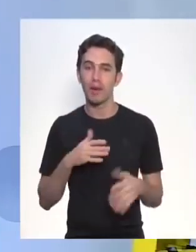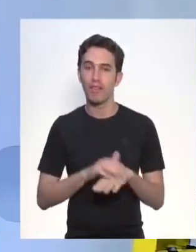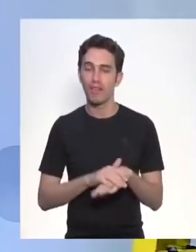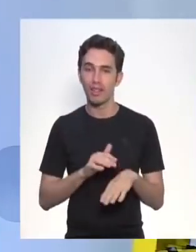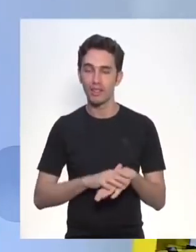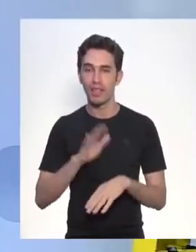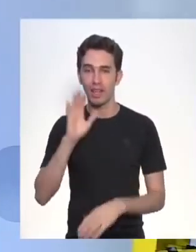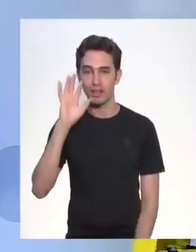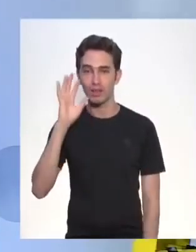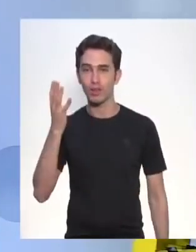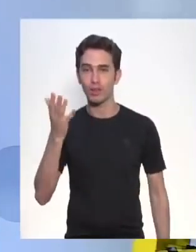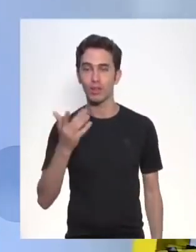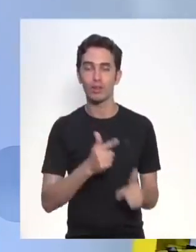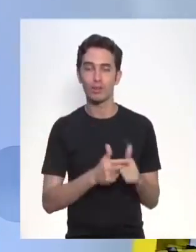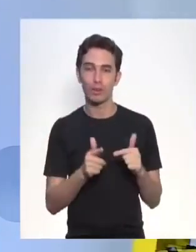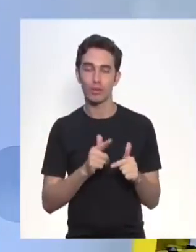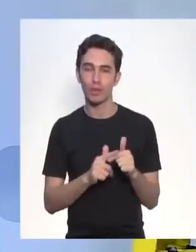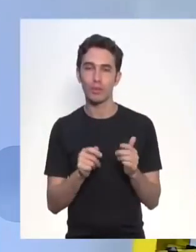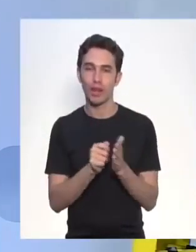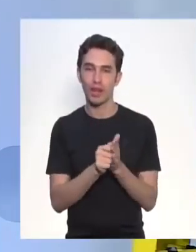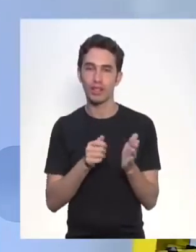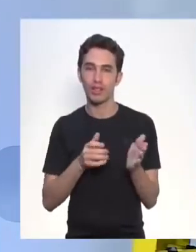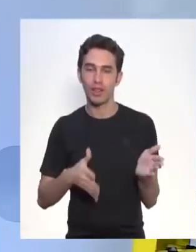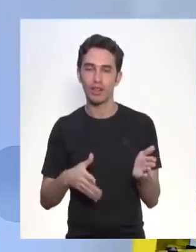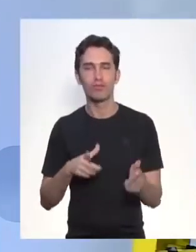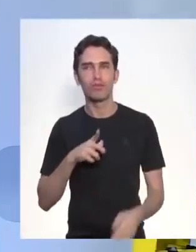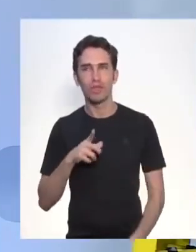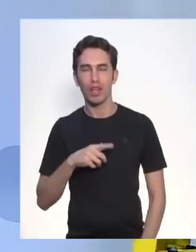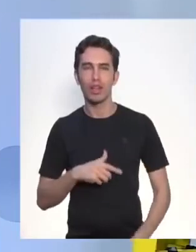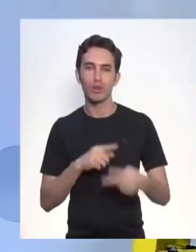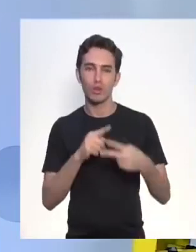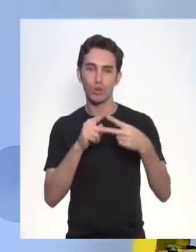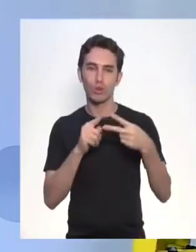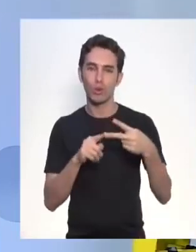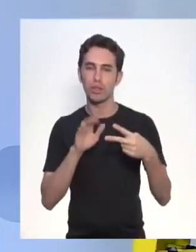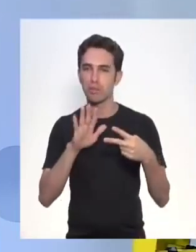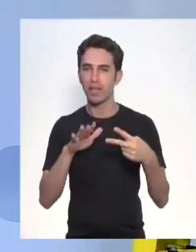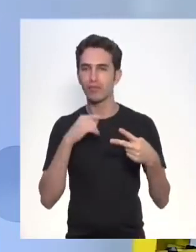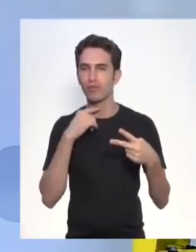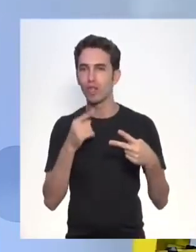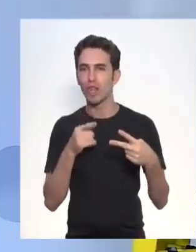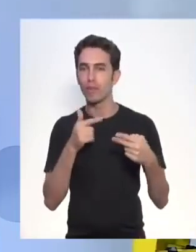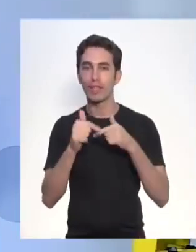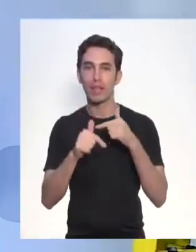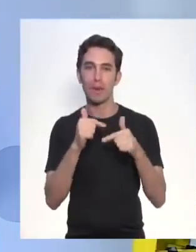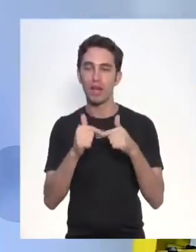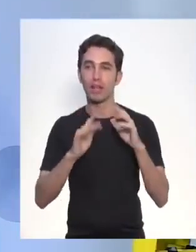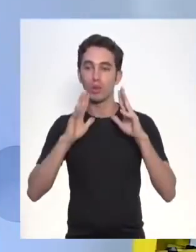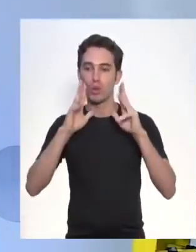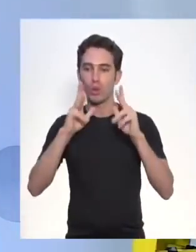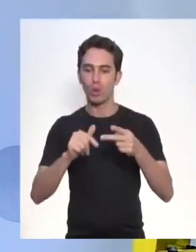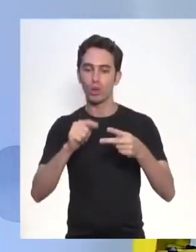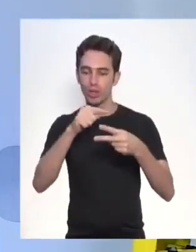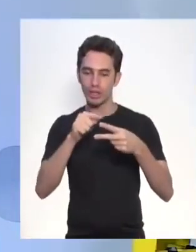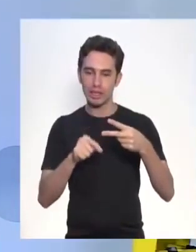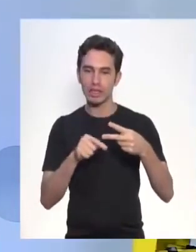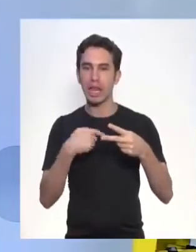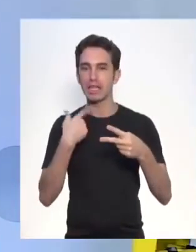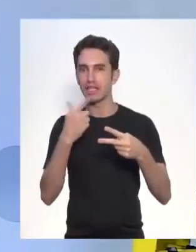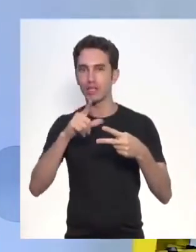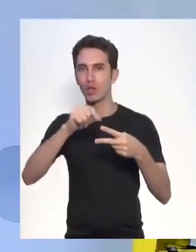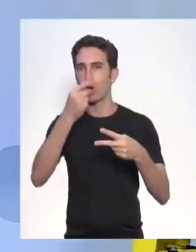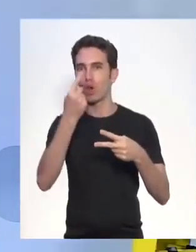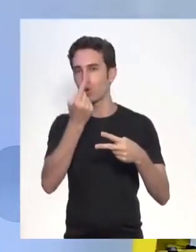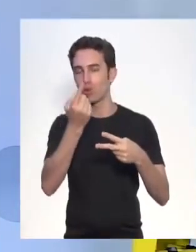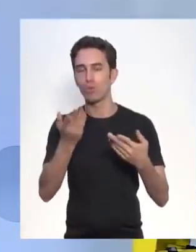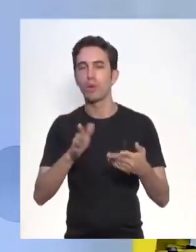resolução do exercício, né? Tem duas soluções possíveis? Tem, mas a gente não consegue trabalhar todas elas, então a gente tem que fazer a opção por uma delas, tá É bom? isso